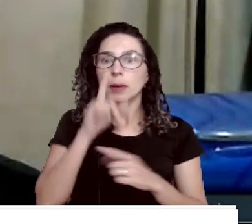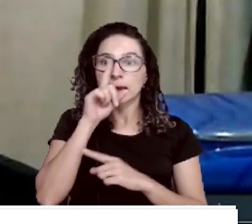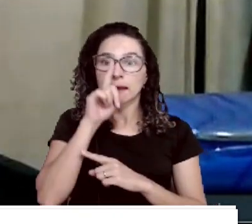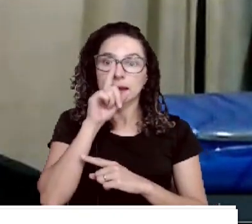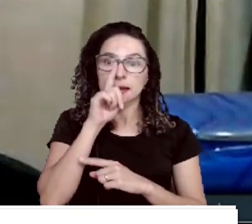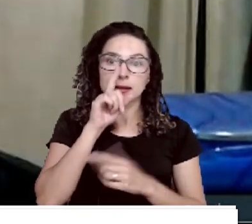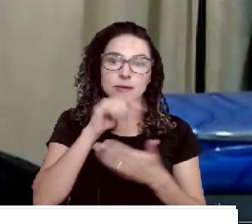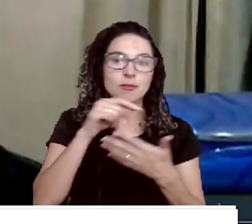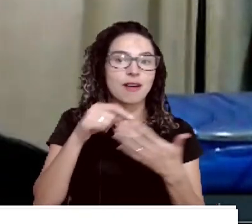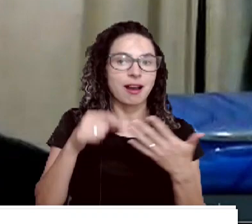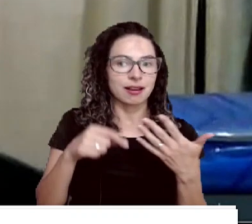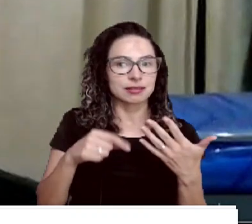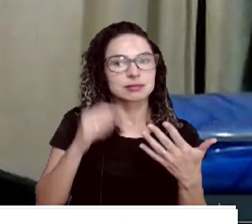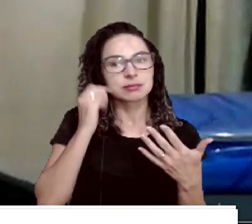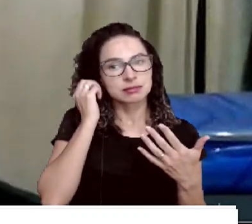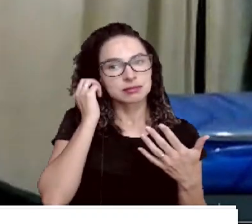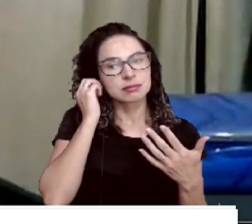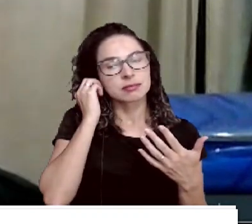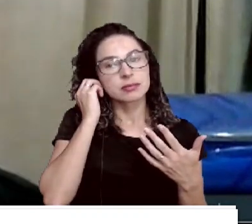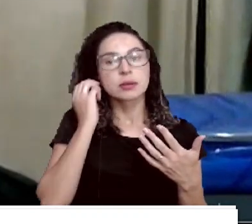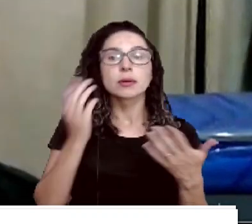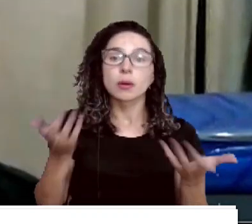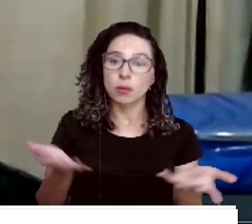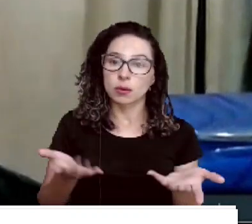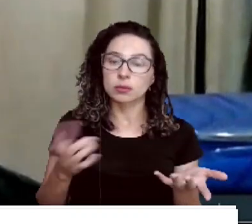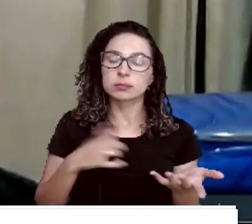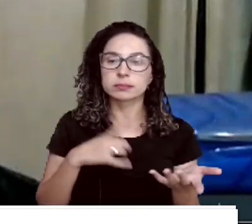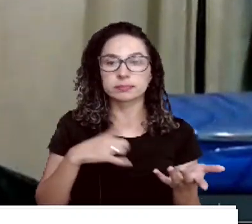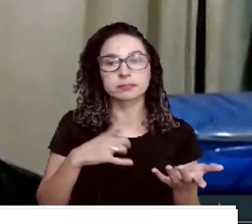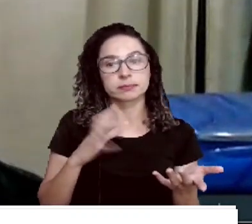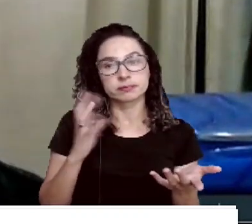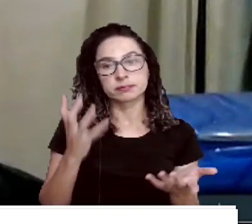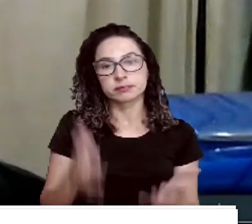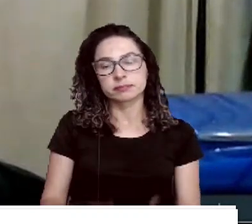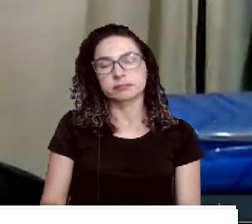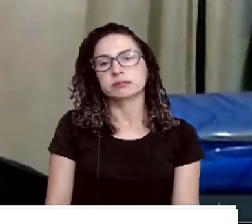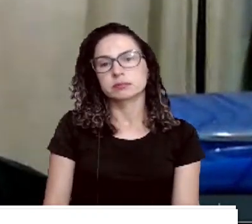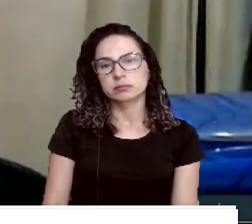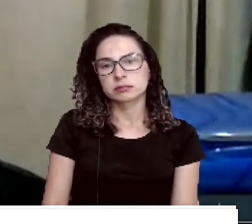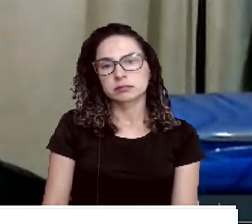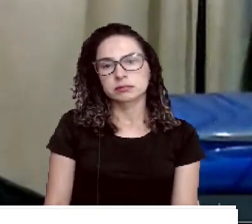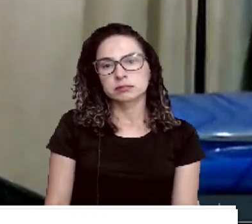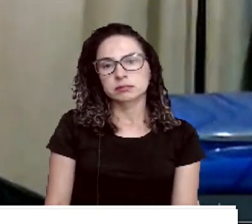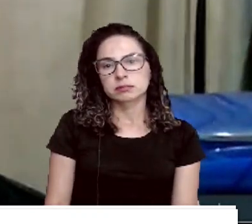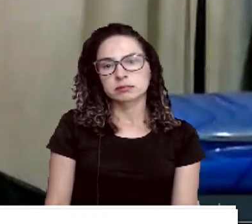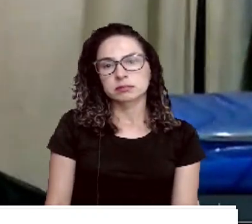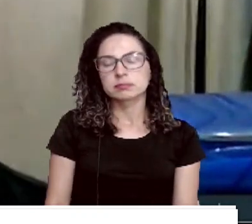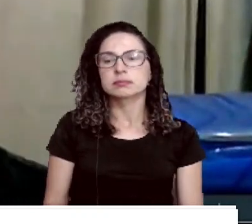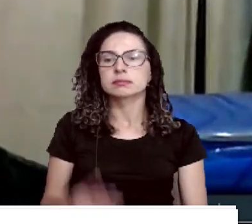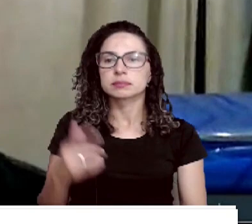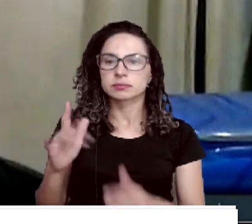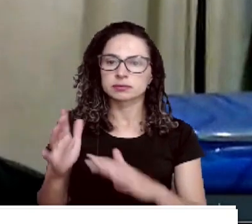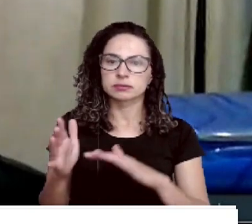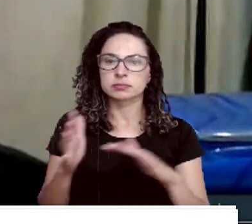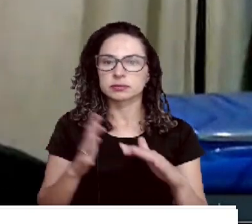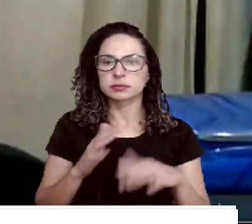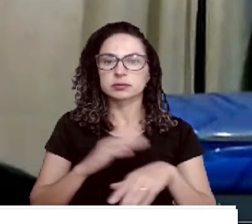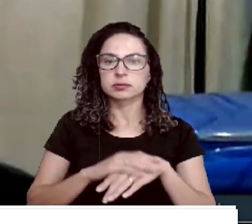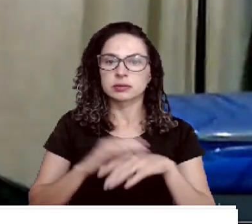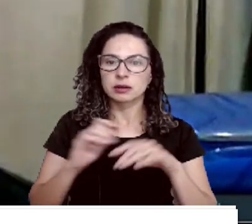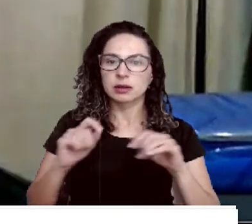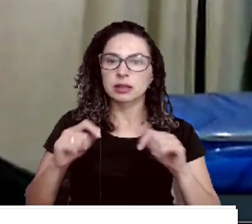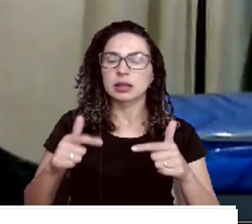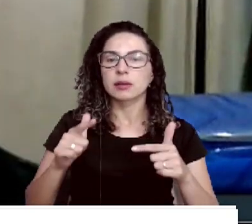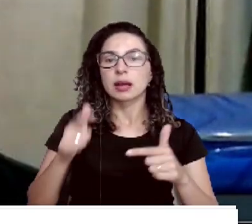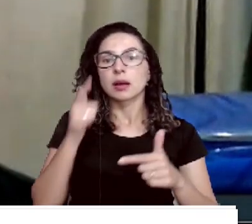Mas, enfim, é isso que nós temos neste momento. É a única a ferramenta nas mãos poder